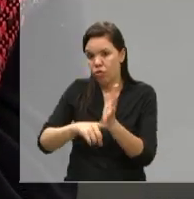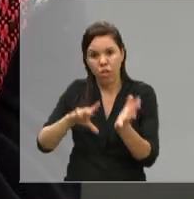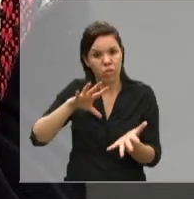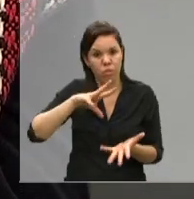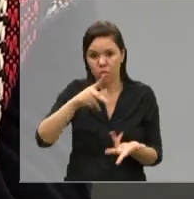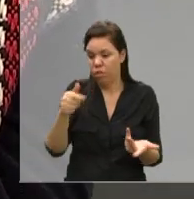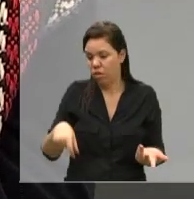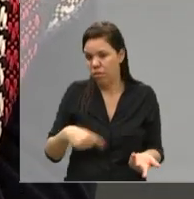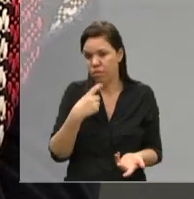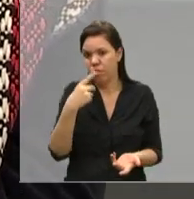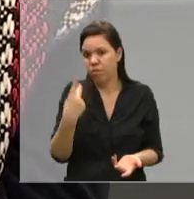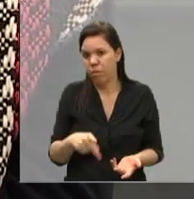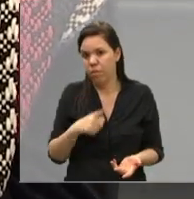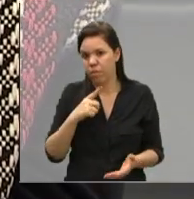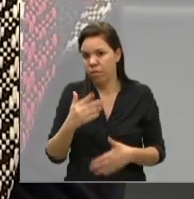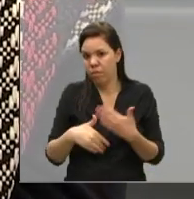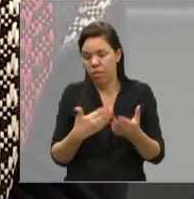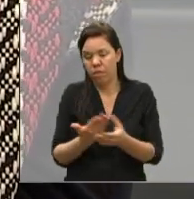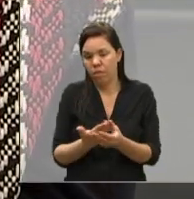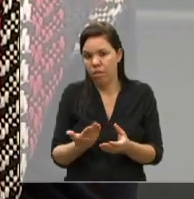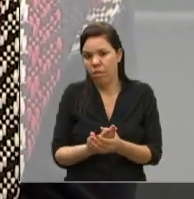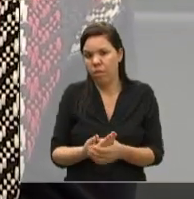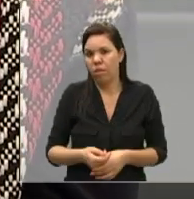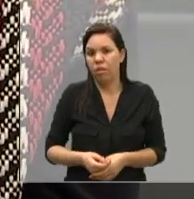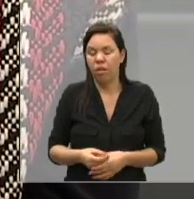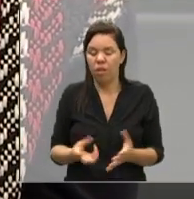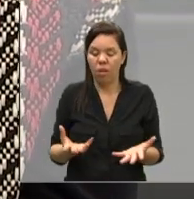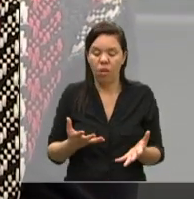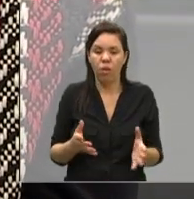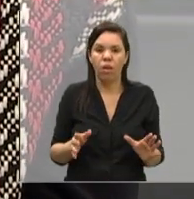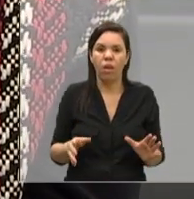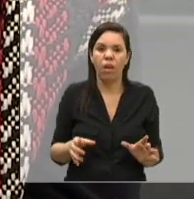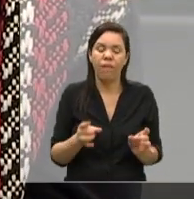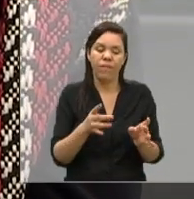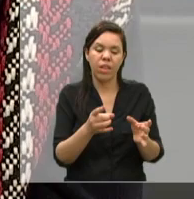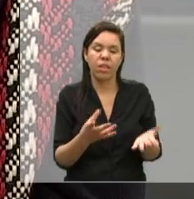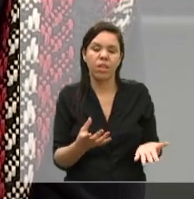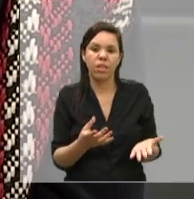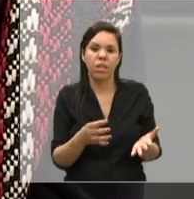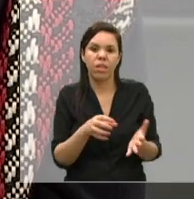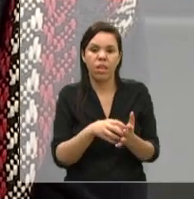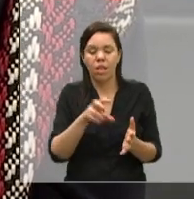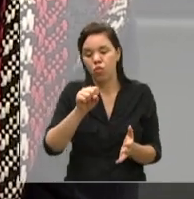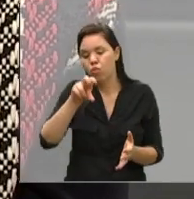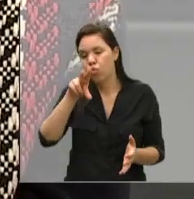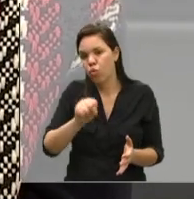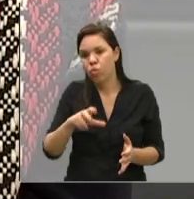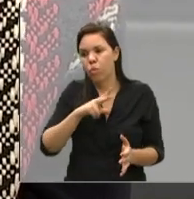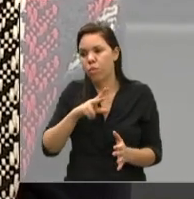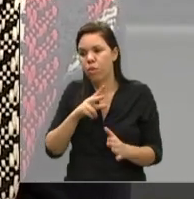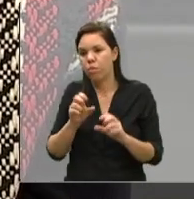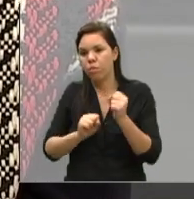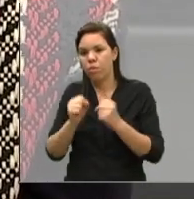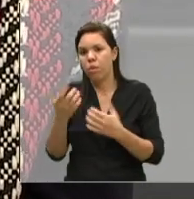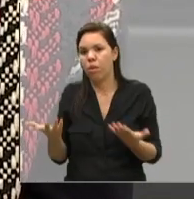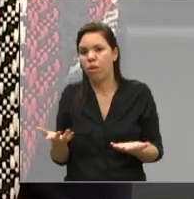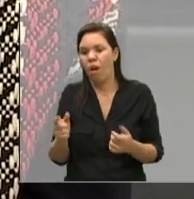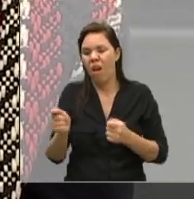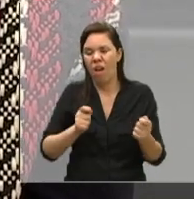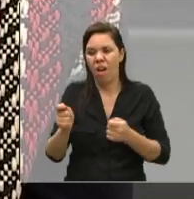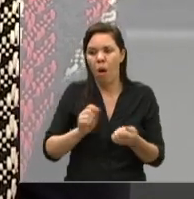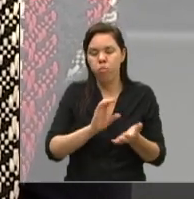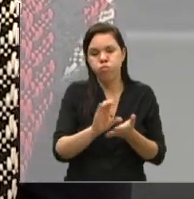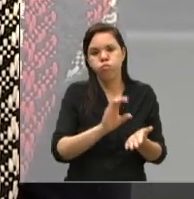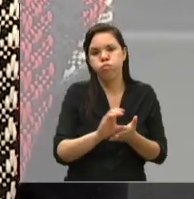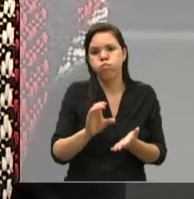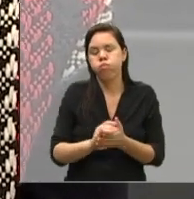em Campinas, um processo acelerado de terceirização e de privatização e do controle dos investimentos na